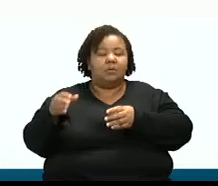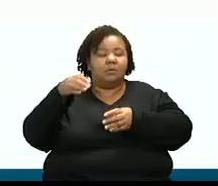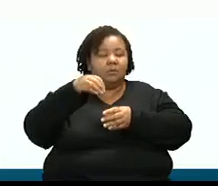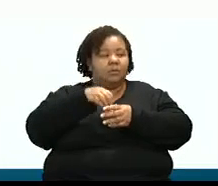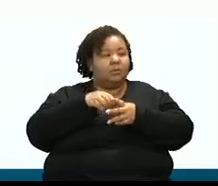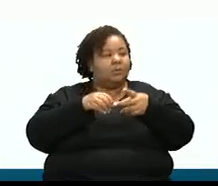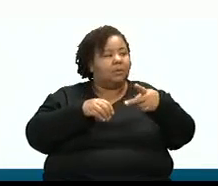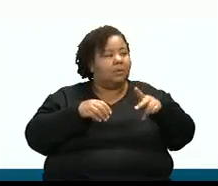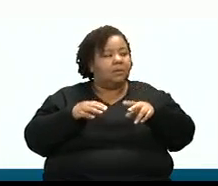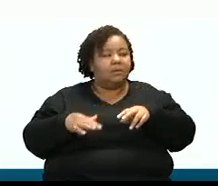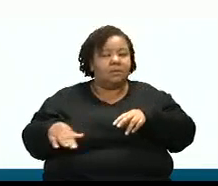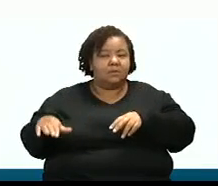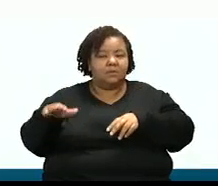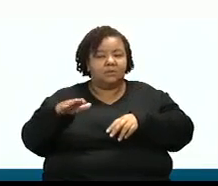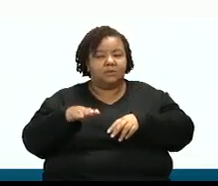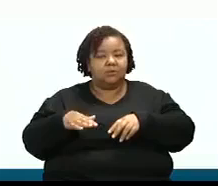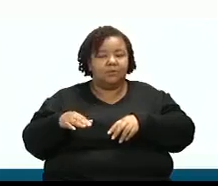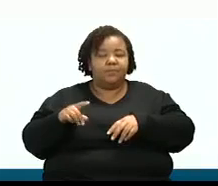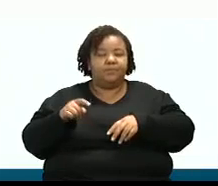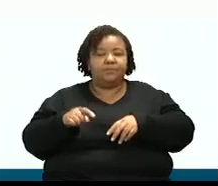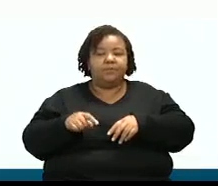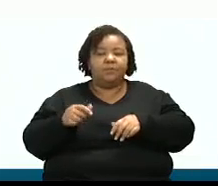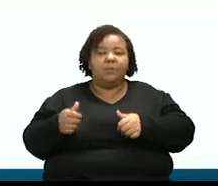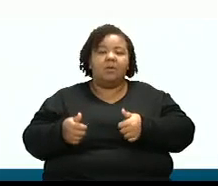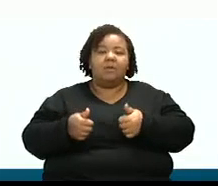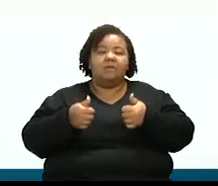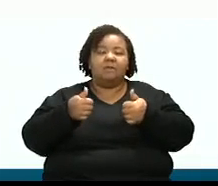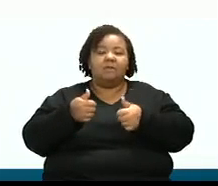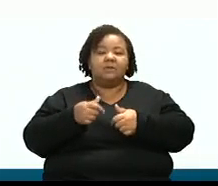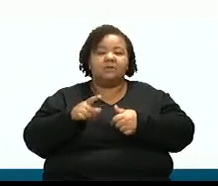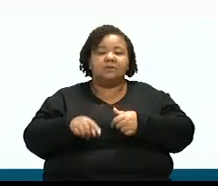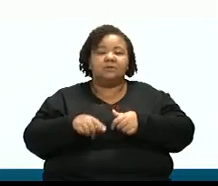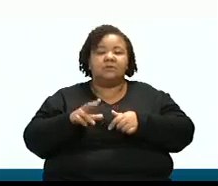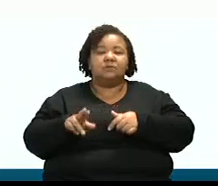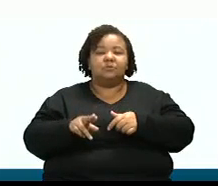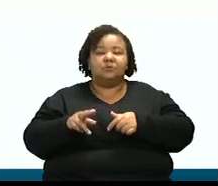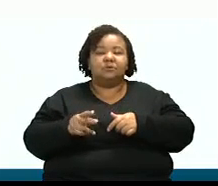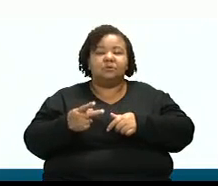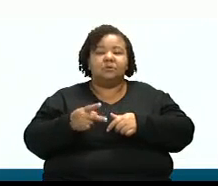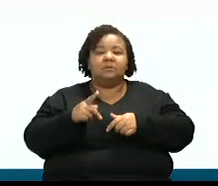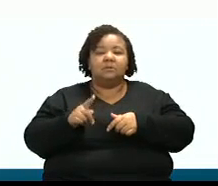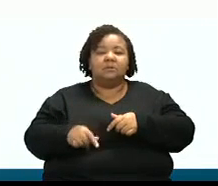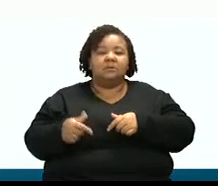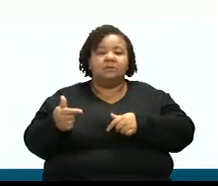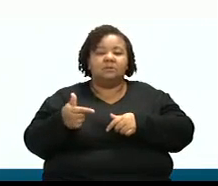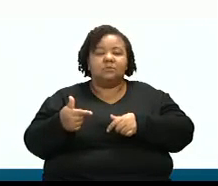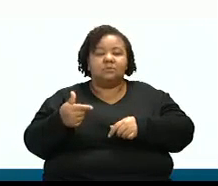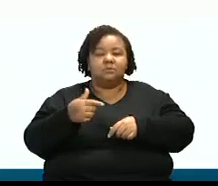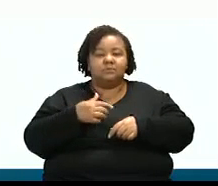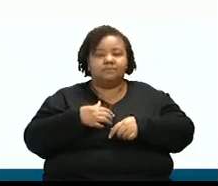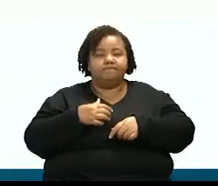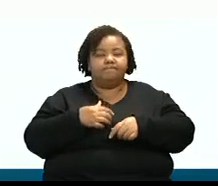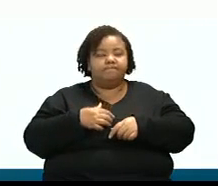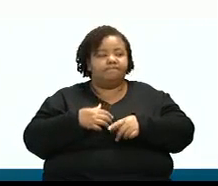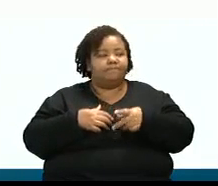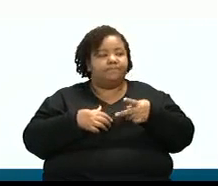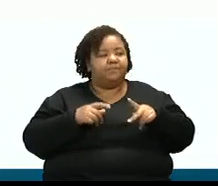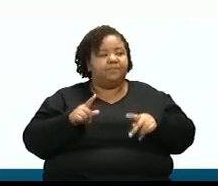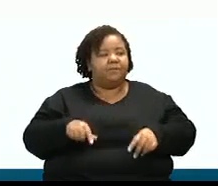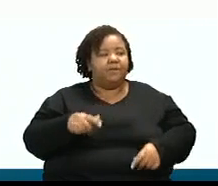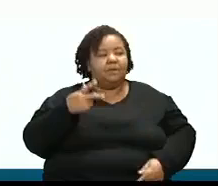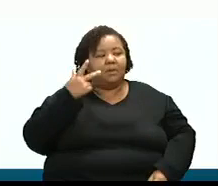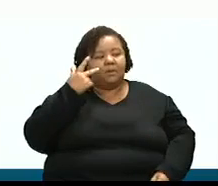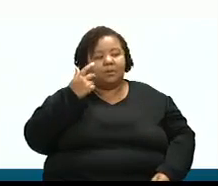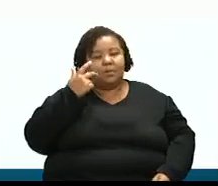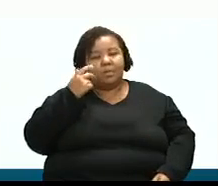daquela região. Qual que é a vantagem de se trabalhar com esse segundo formato, que é a forma normal